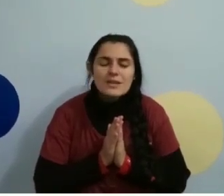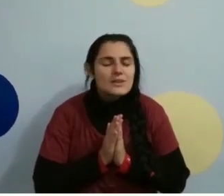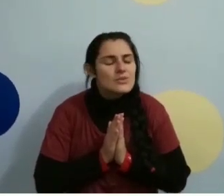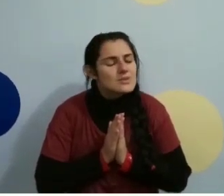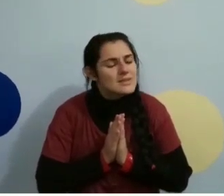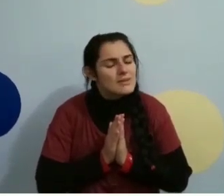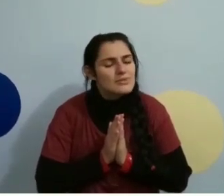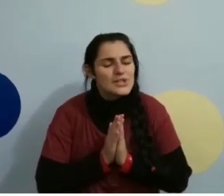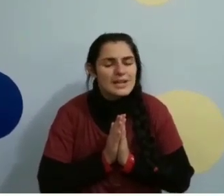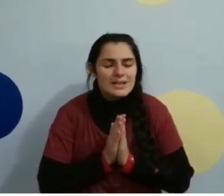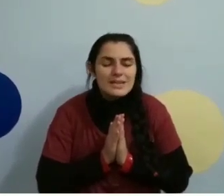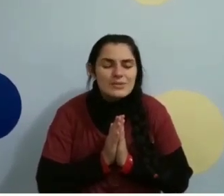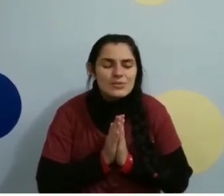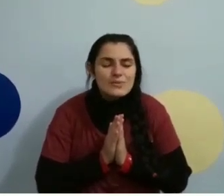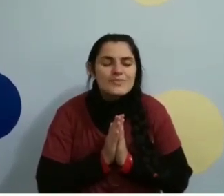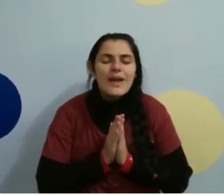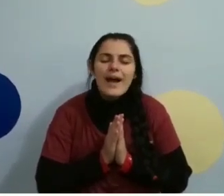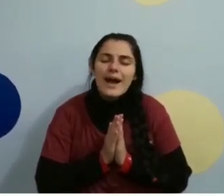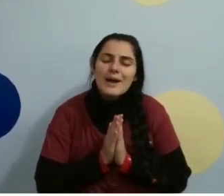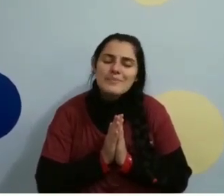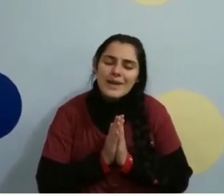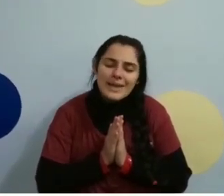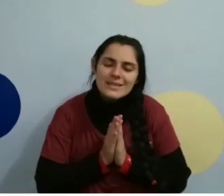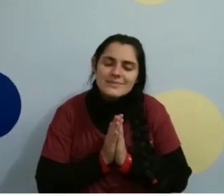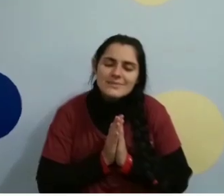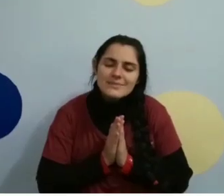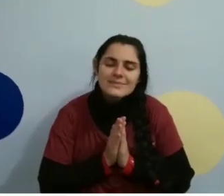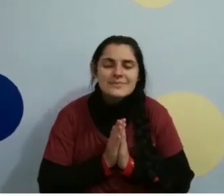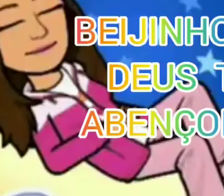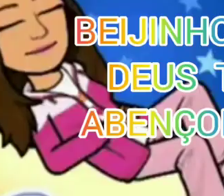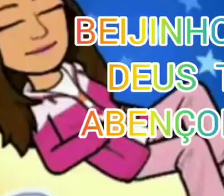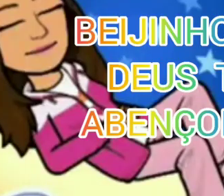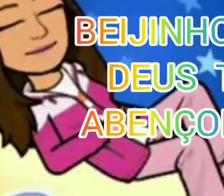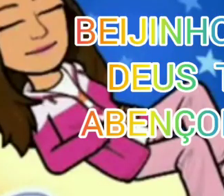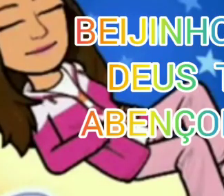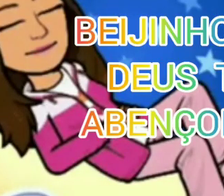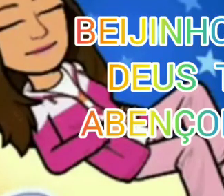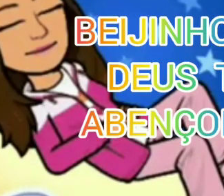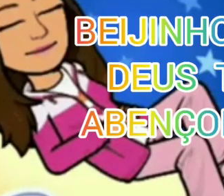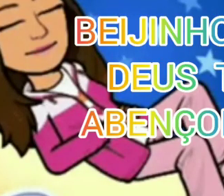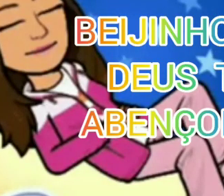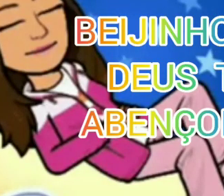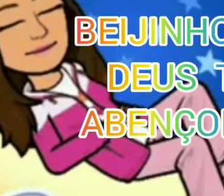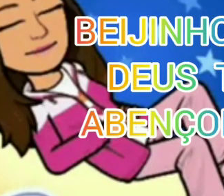Jesus. Nos dê um dia lindo. Amém.